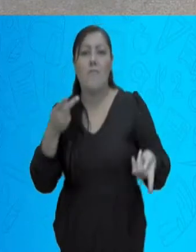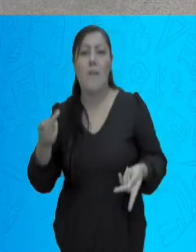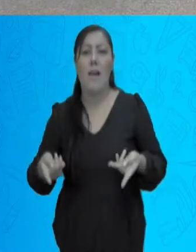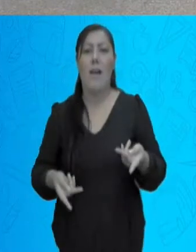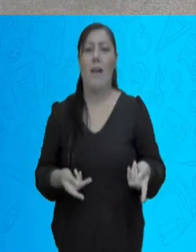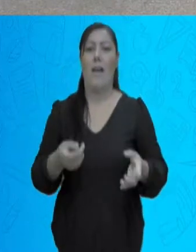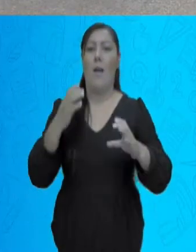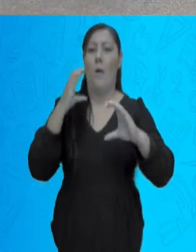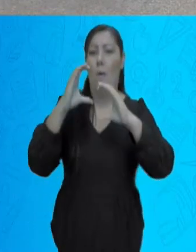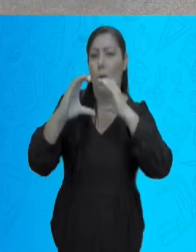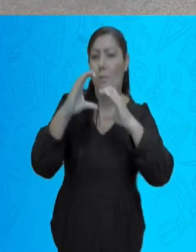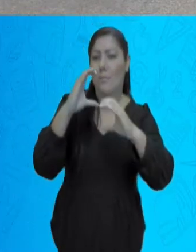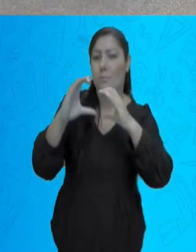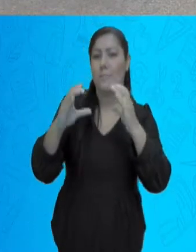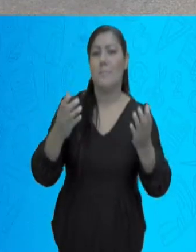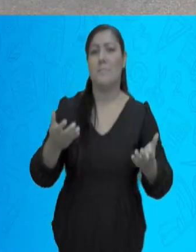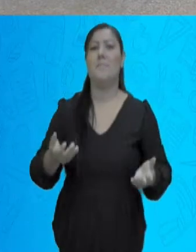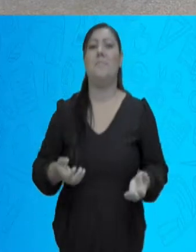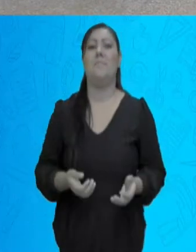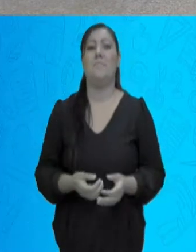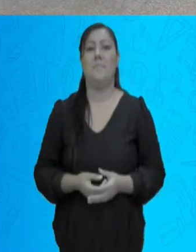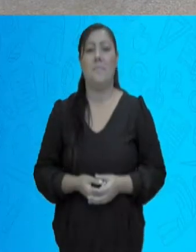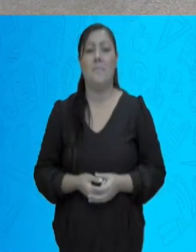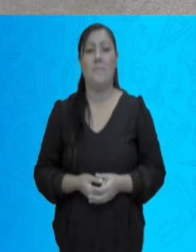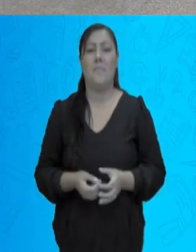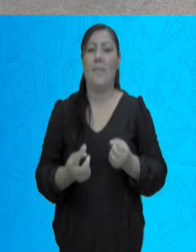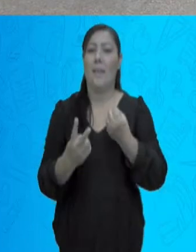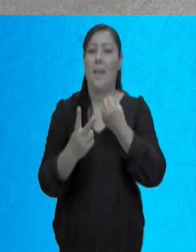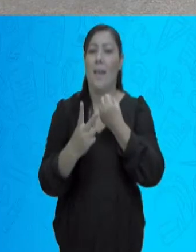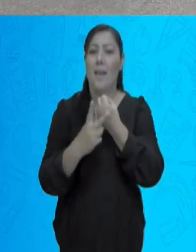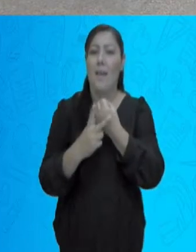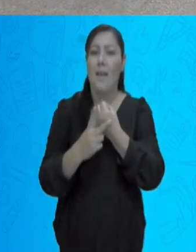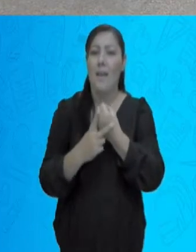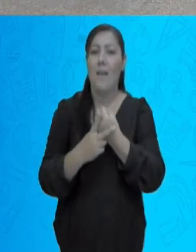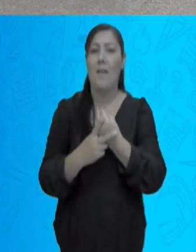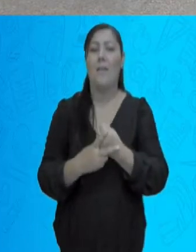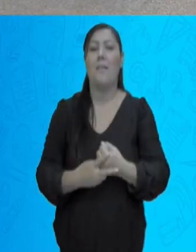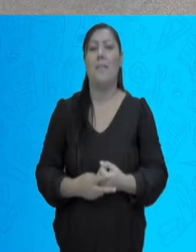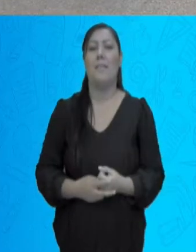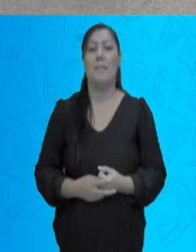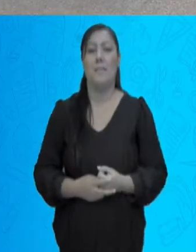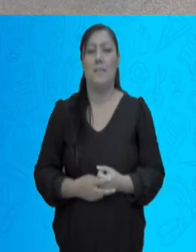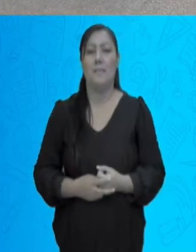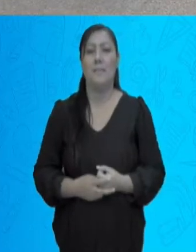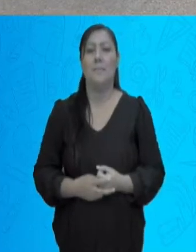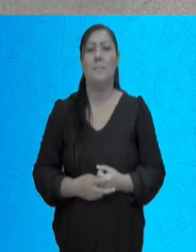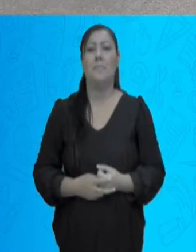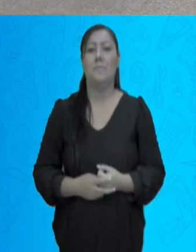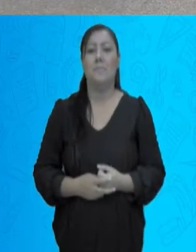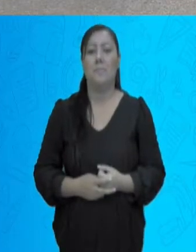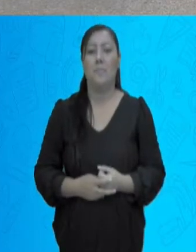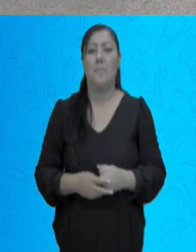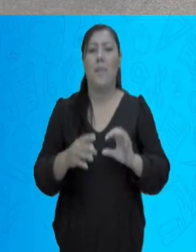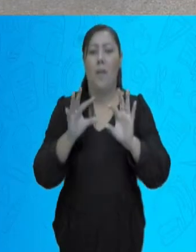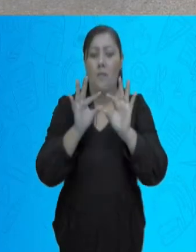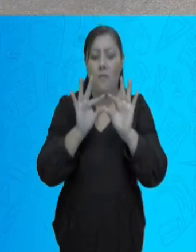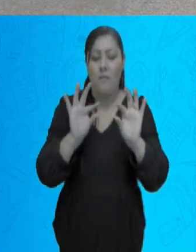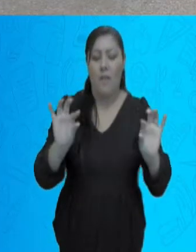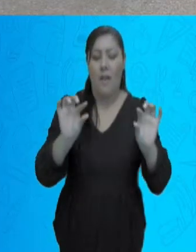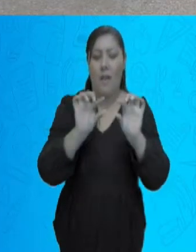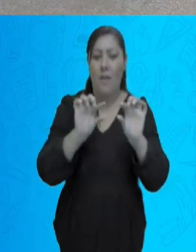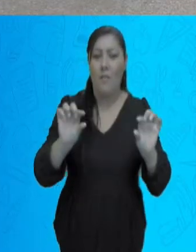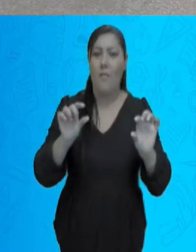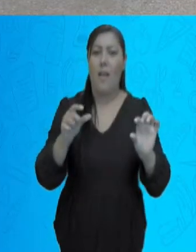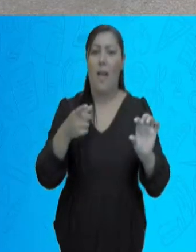nossa comunicação. Os verbos, eles constituem um chamado de oração, que é uma frase